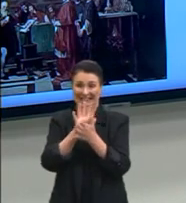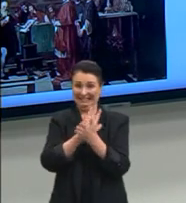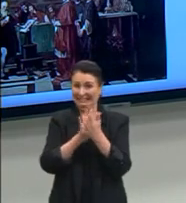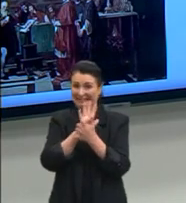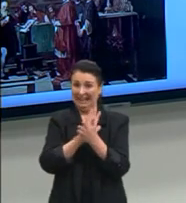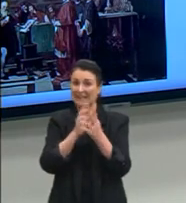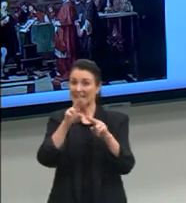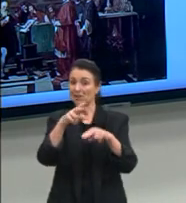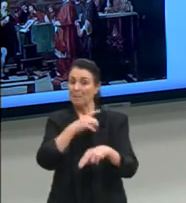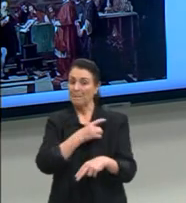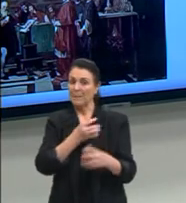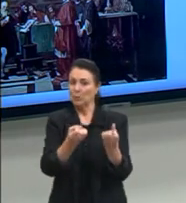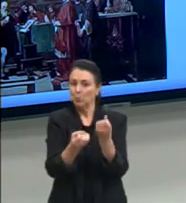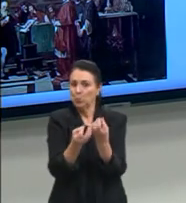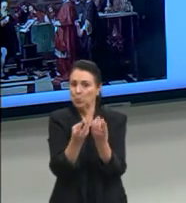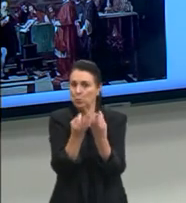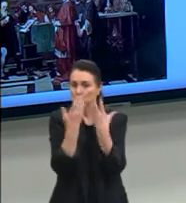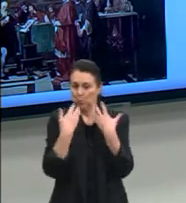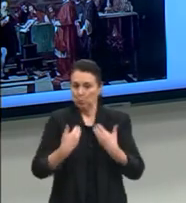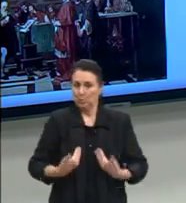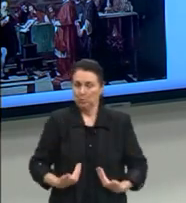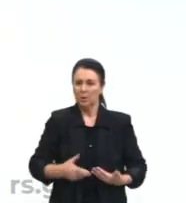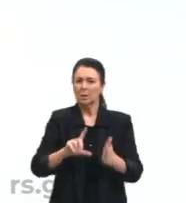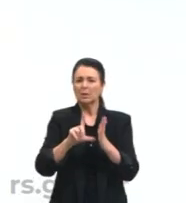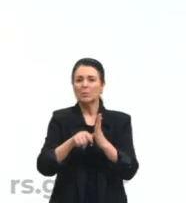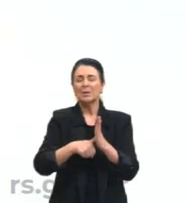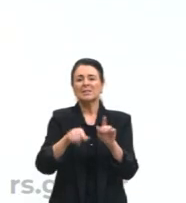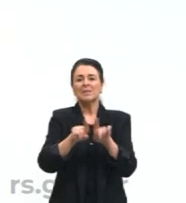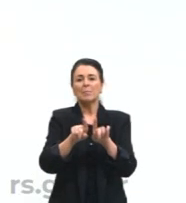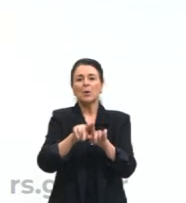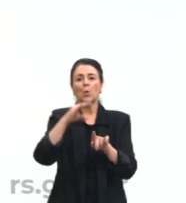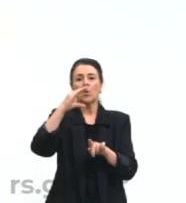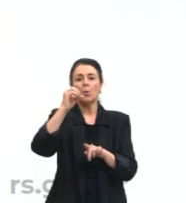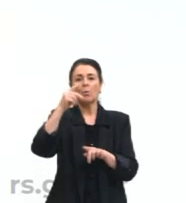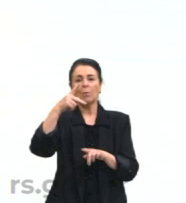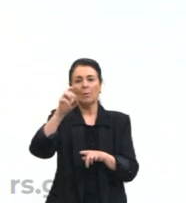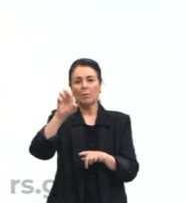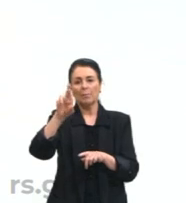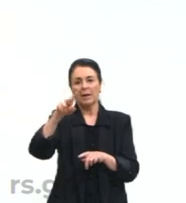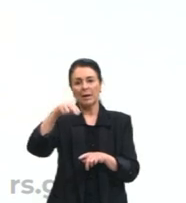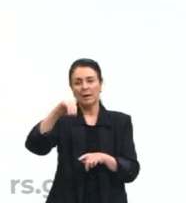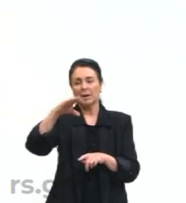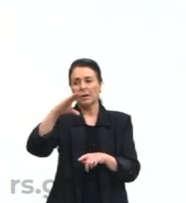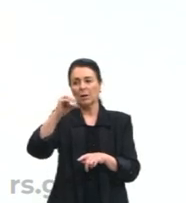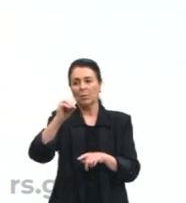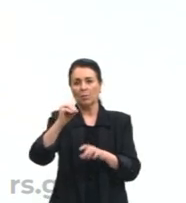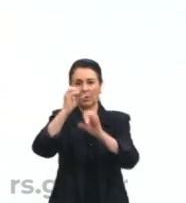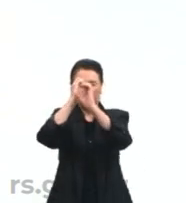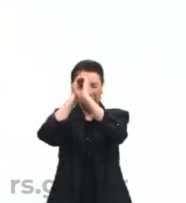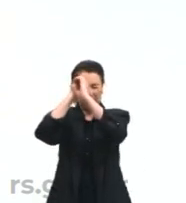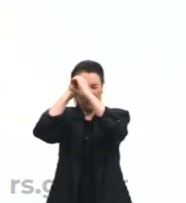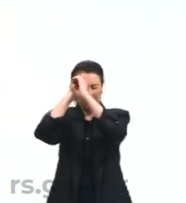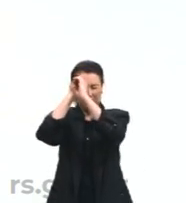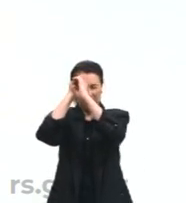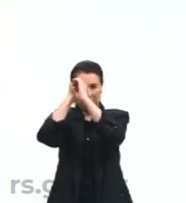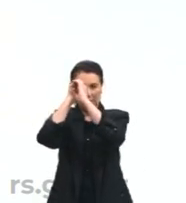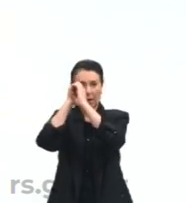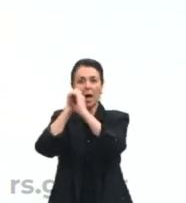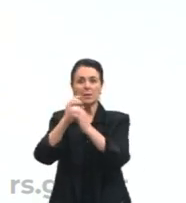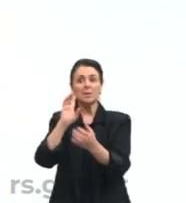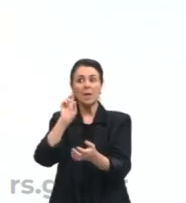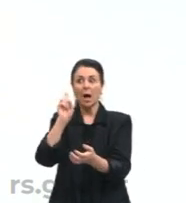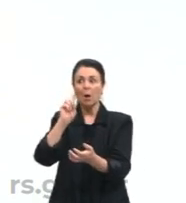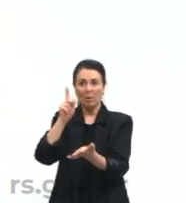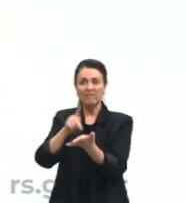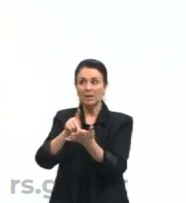centro do universo e depois mais tarde o Copérnico vai confirmar a sua a sua descoberta então conhecimento